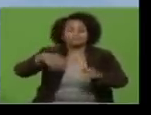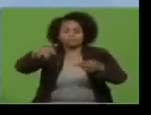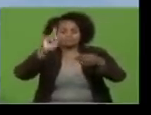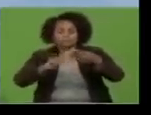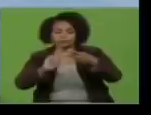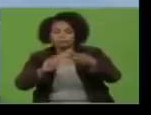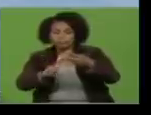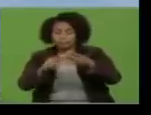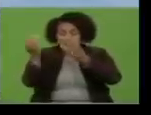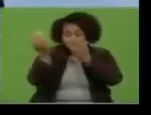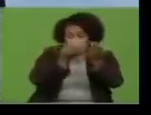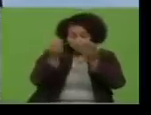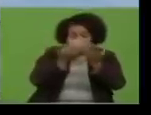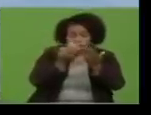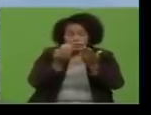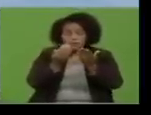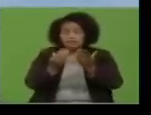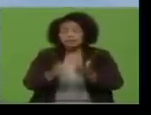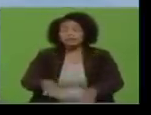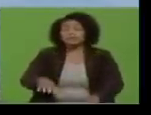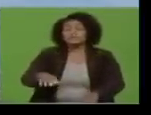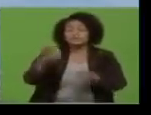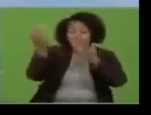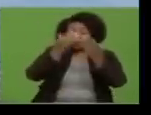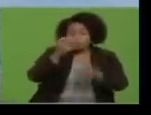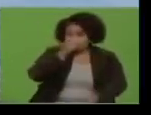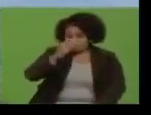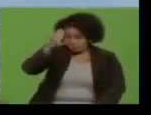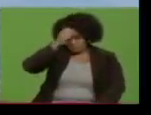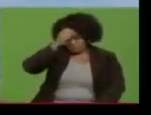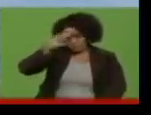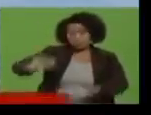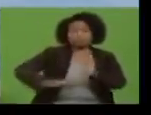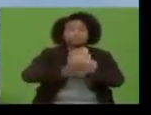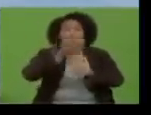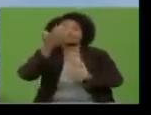retomada das aulas nas academias e escolas das Forças de Defesa e Segurança,